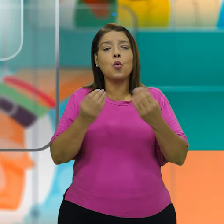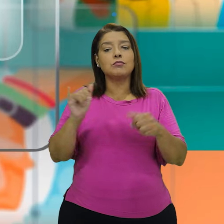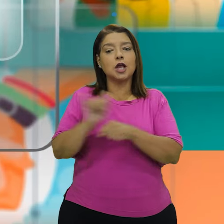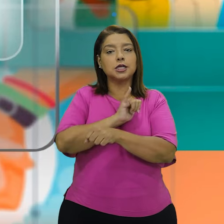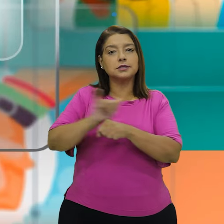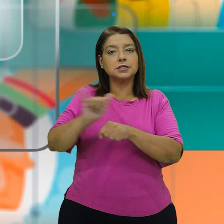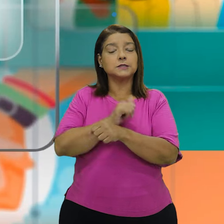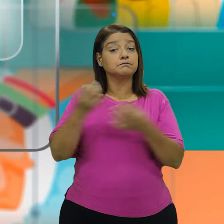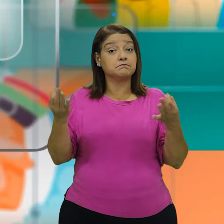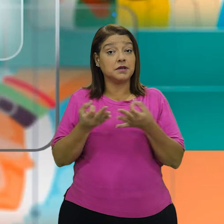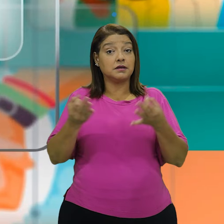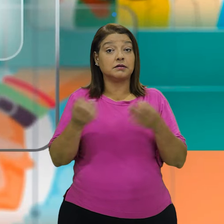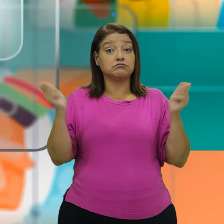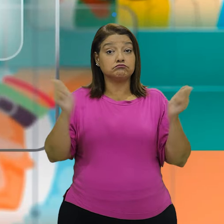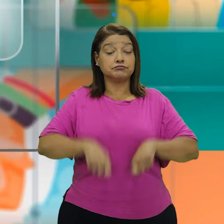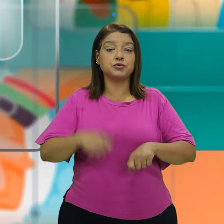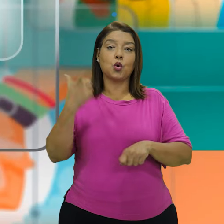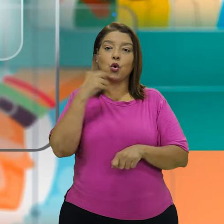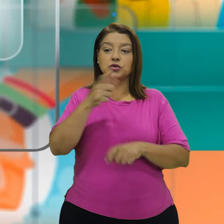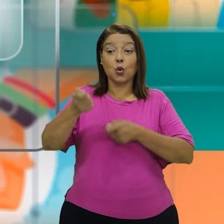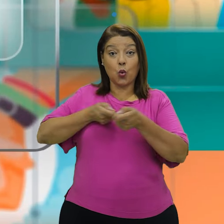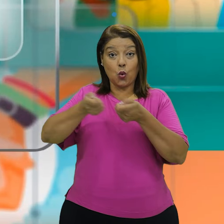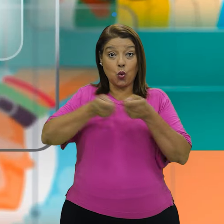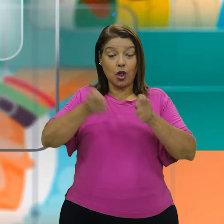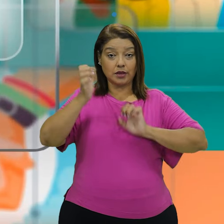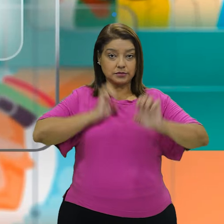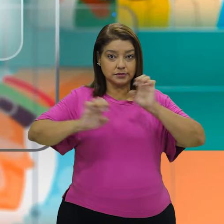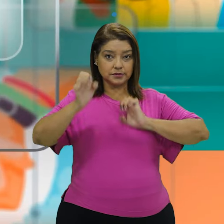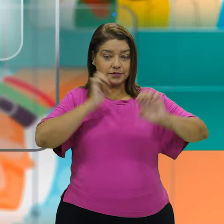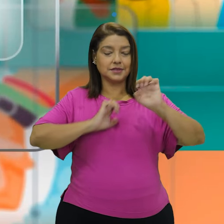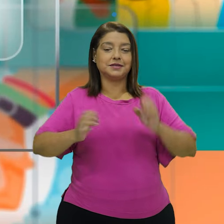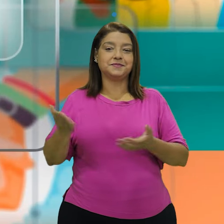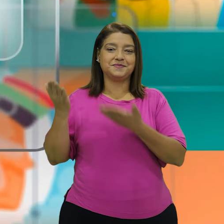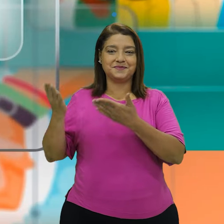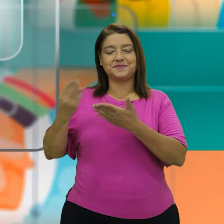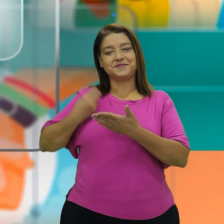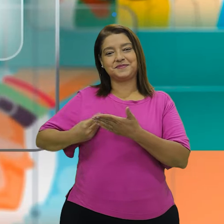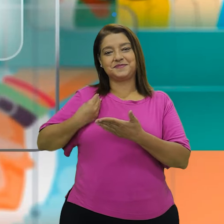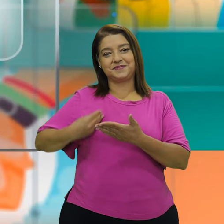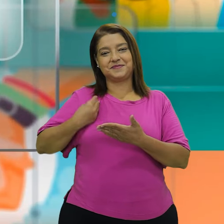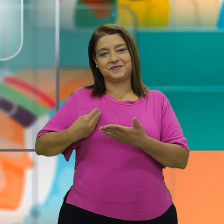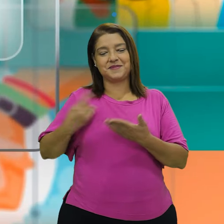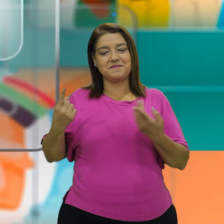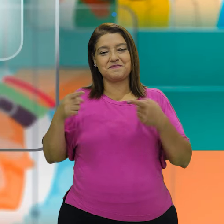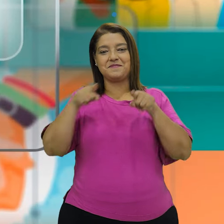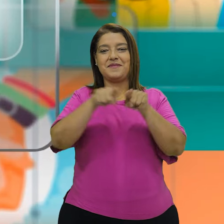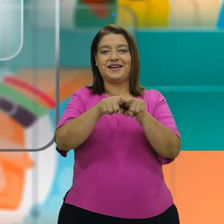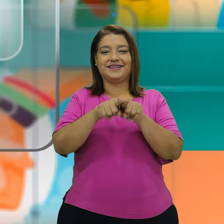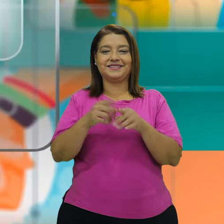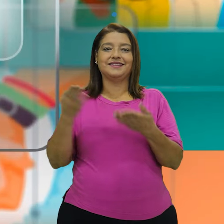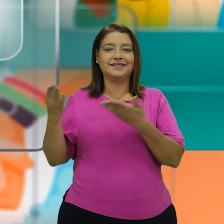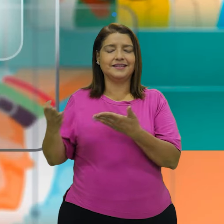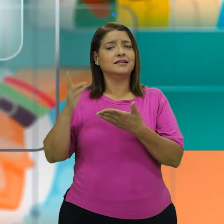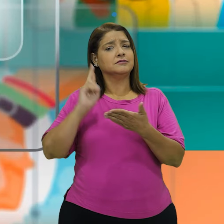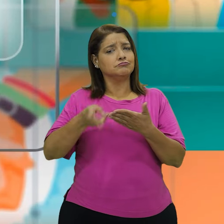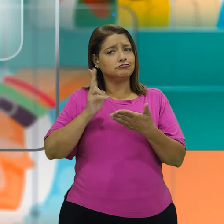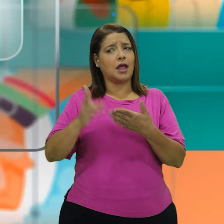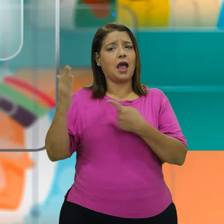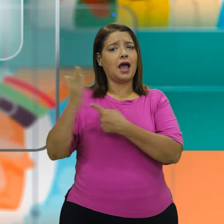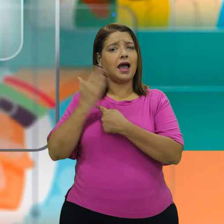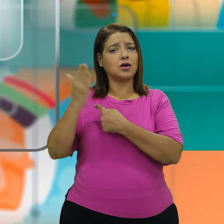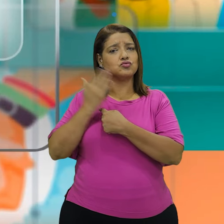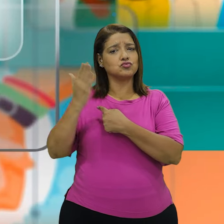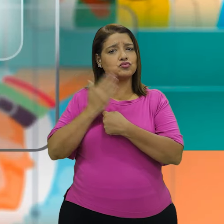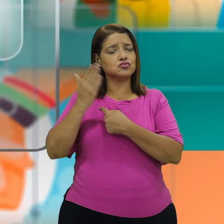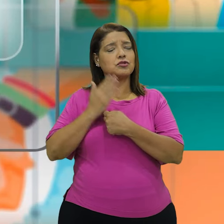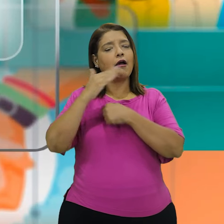estratégias eficazes para controlar esse estresse, contamos com a presença da nossa parceira, que tem